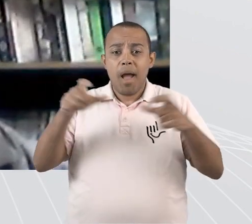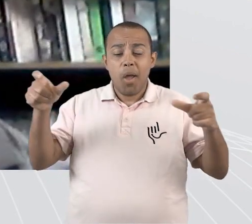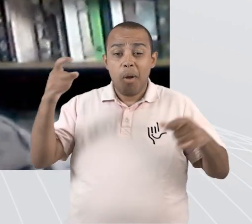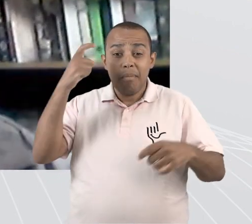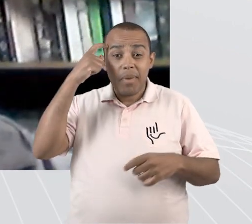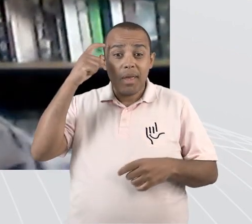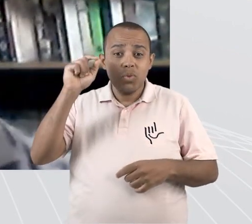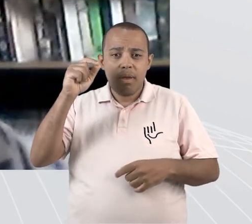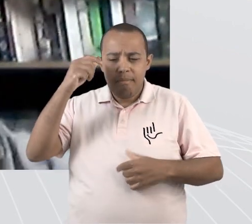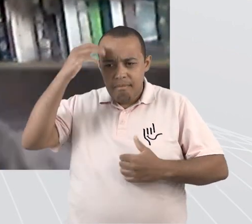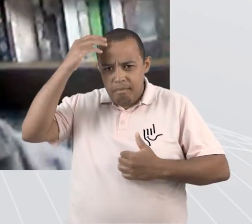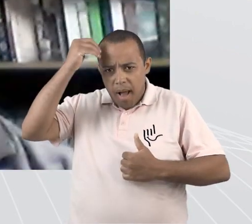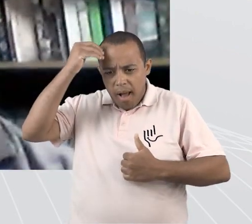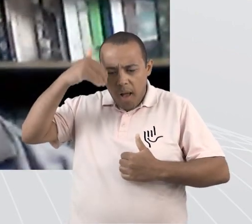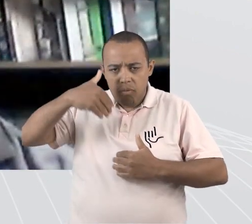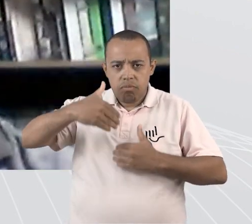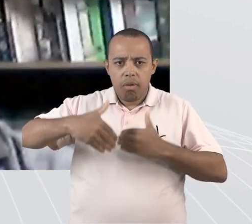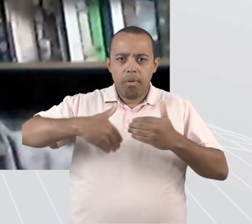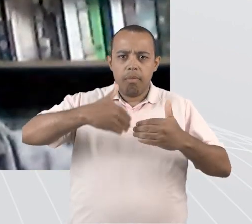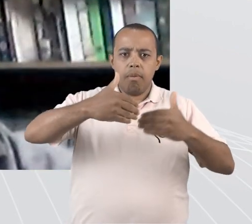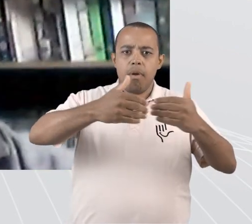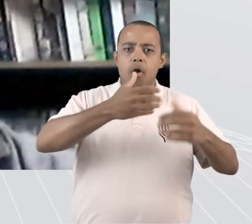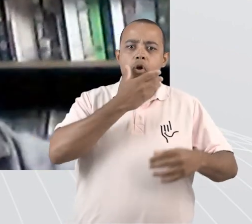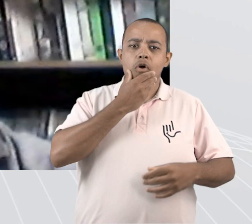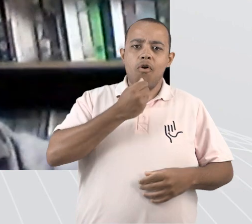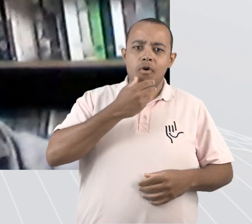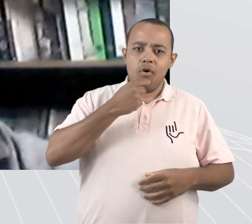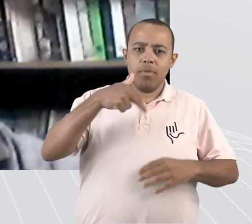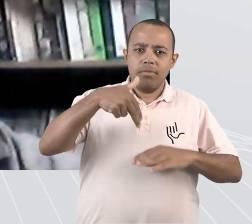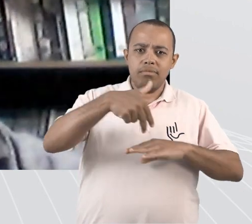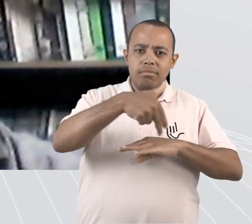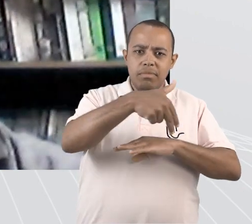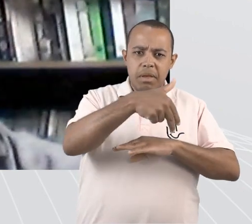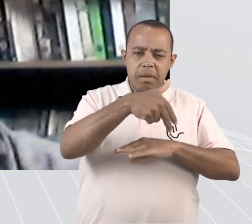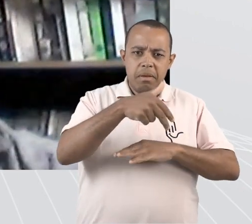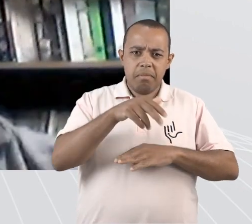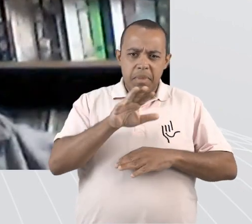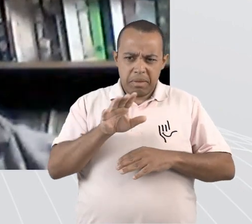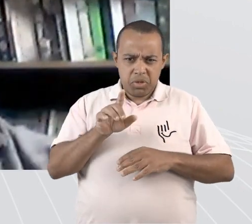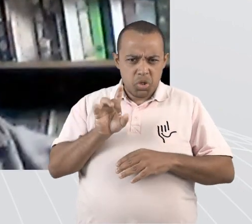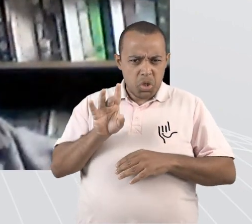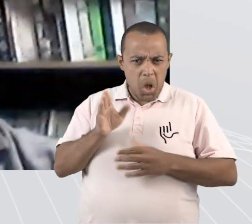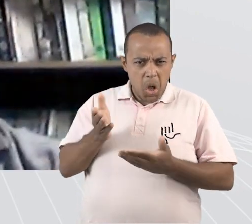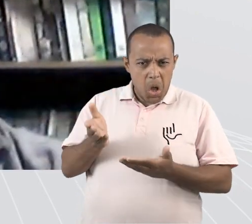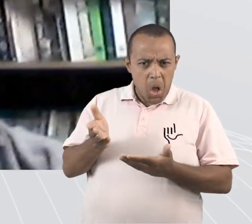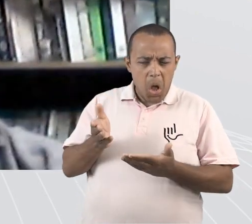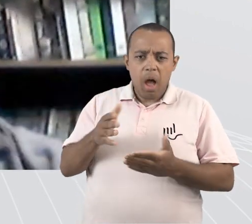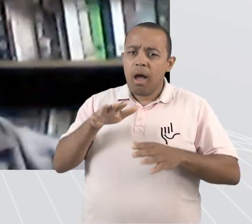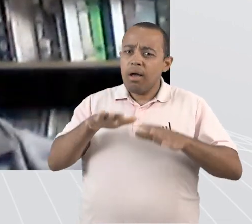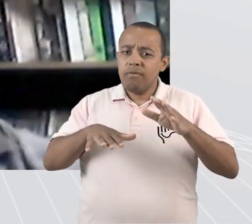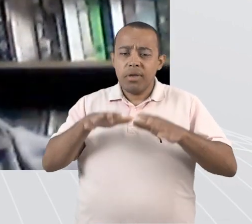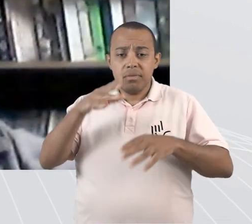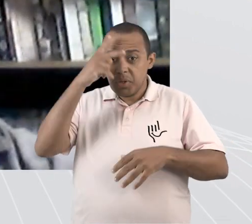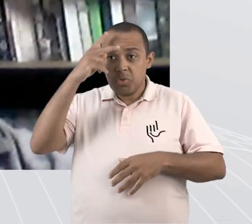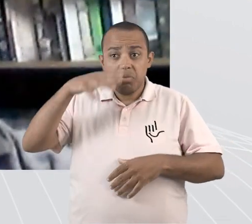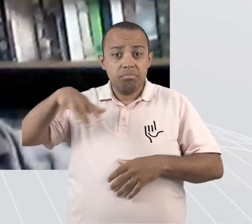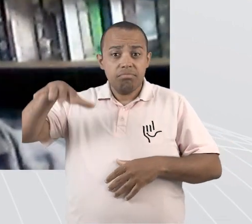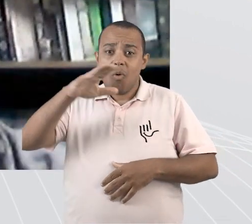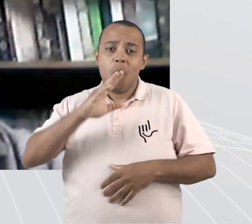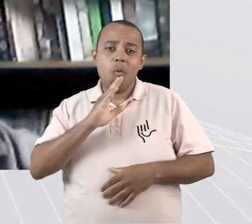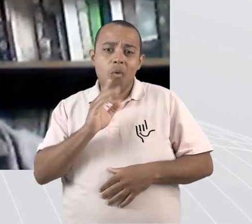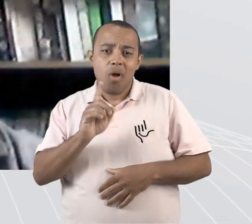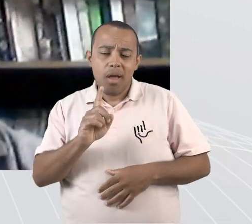o homem veio do macaco, uma coisa bem, bem clichê, né? E as pessoas às vezes não têm noção